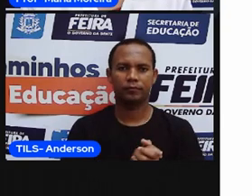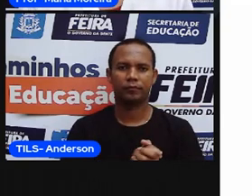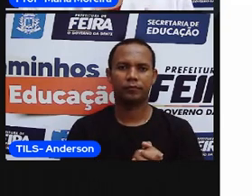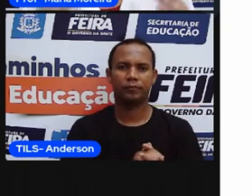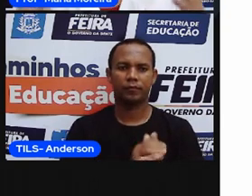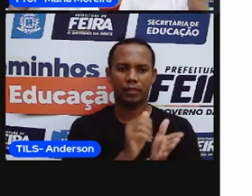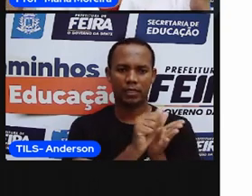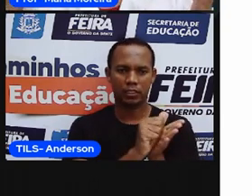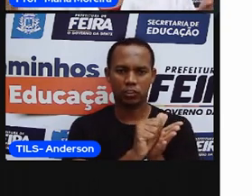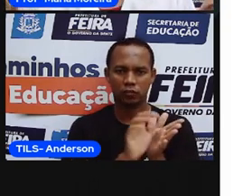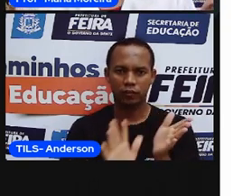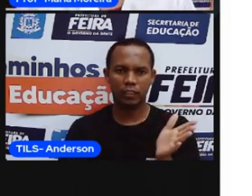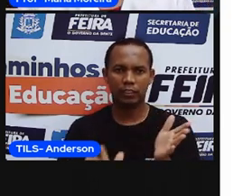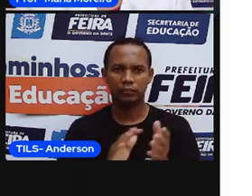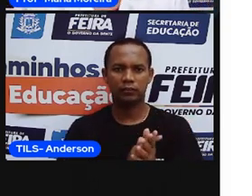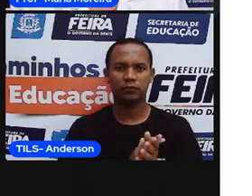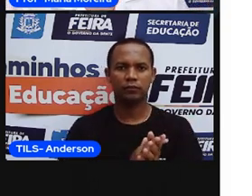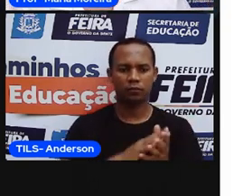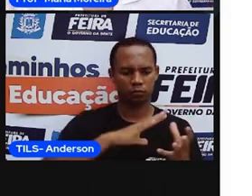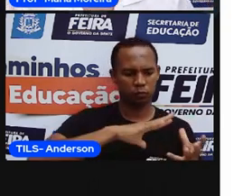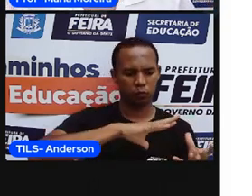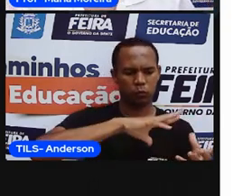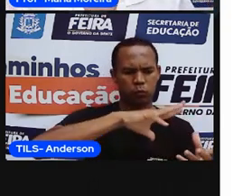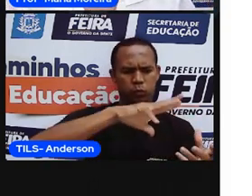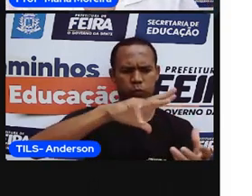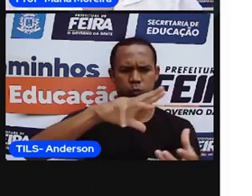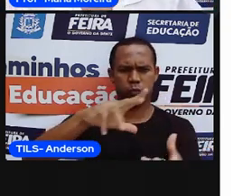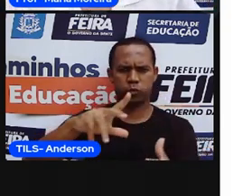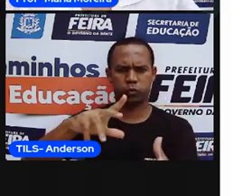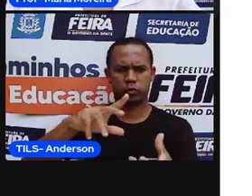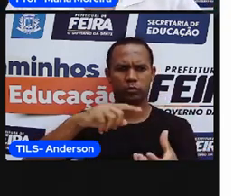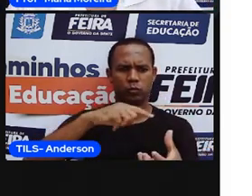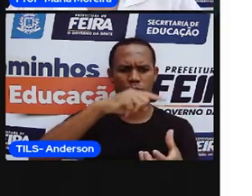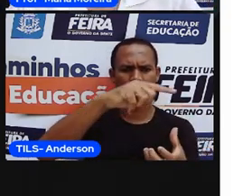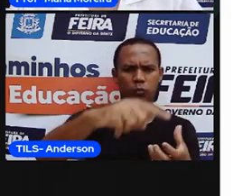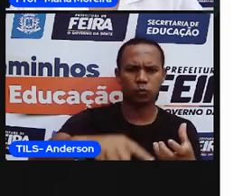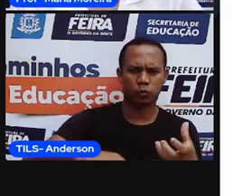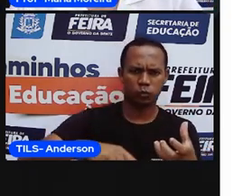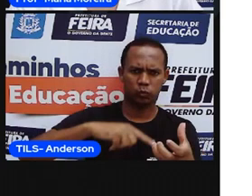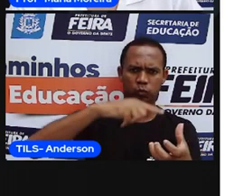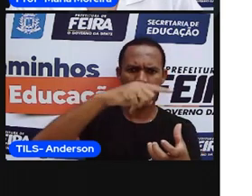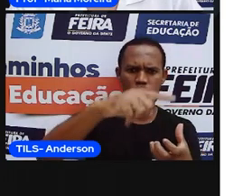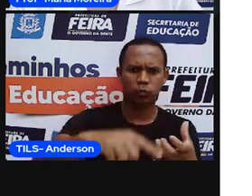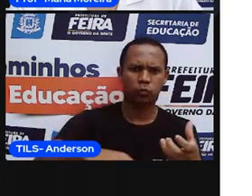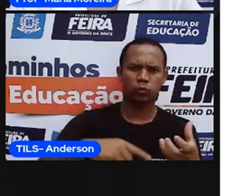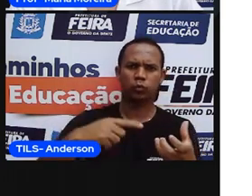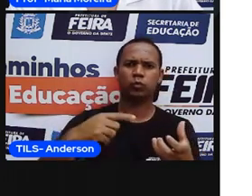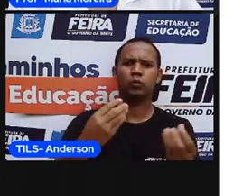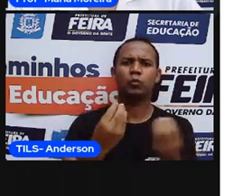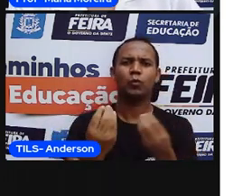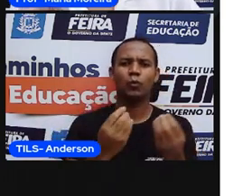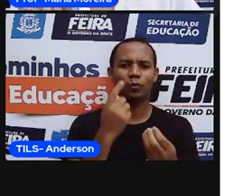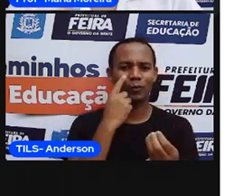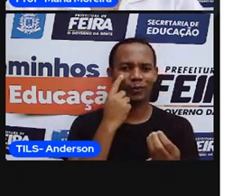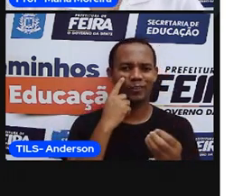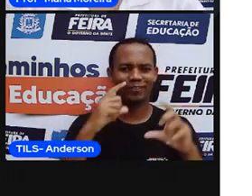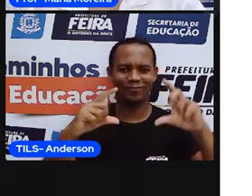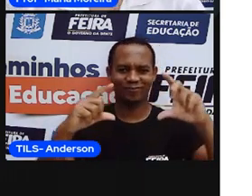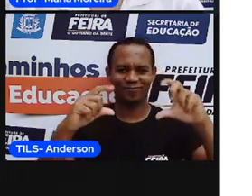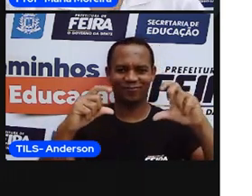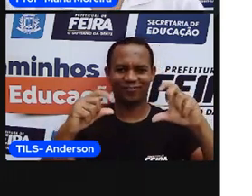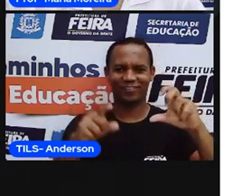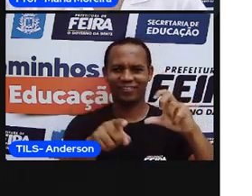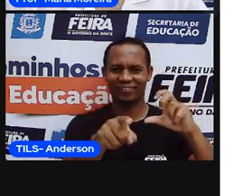atividade. Planeta Terra no Universo. Olha só que imagem bacana aí que a Pró trouxe para vocês. E que